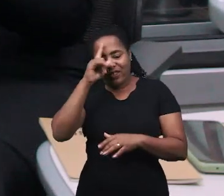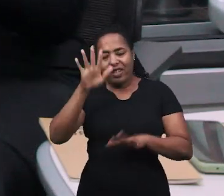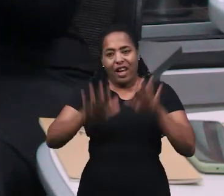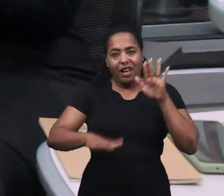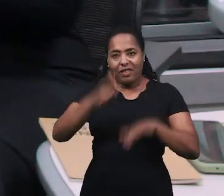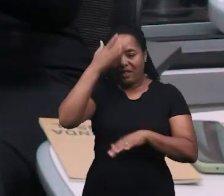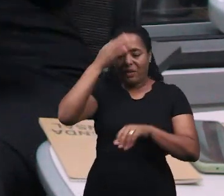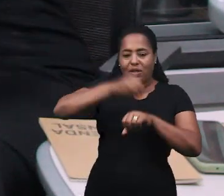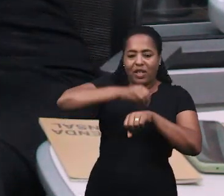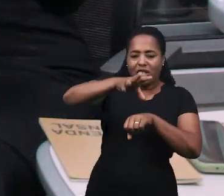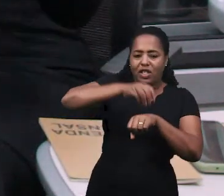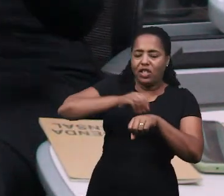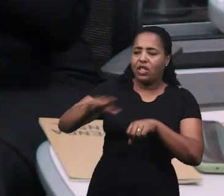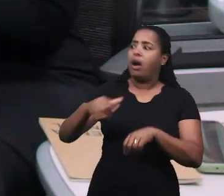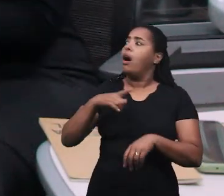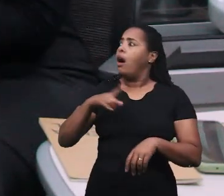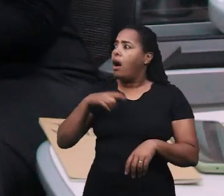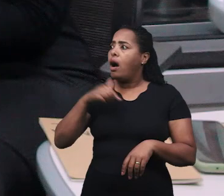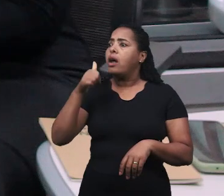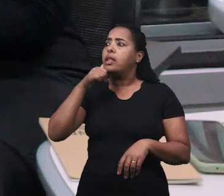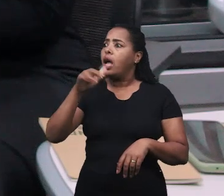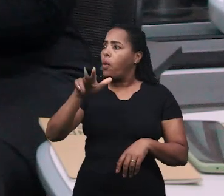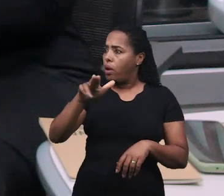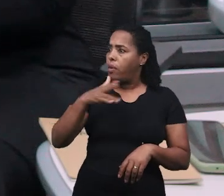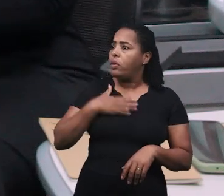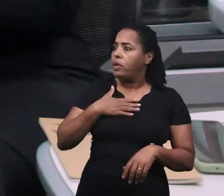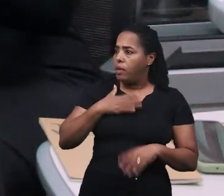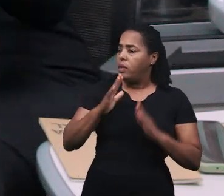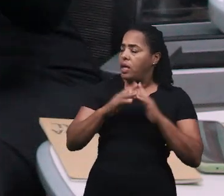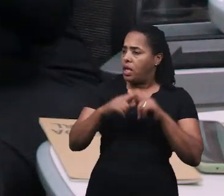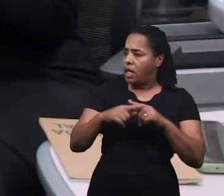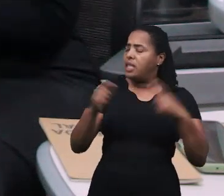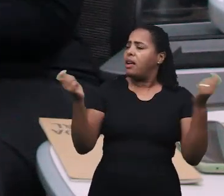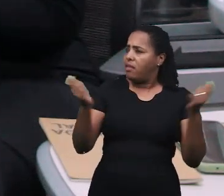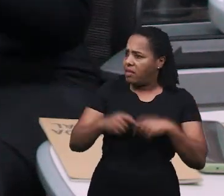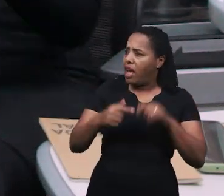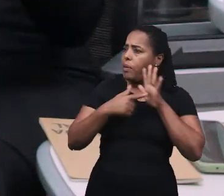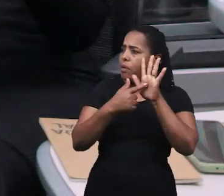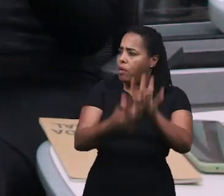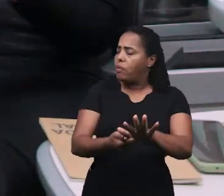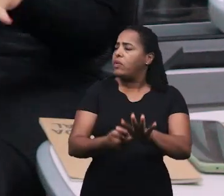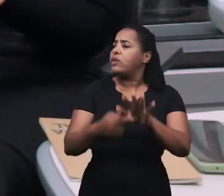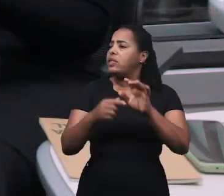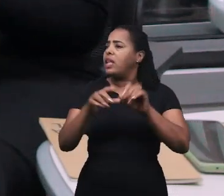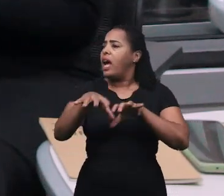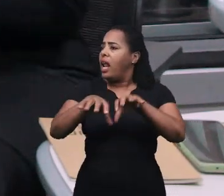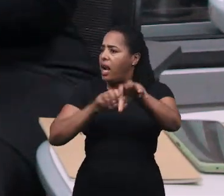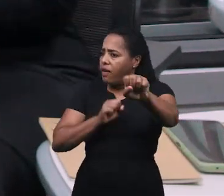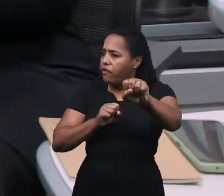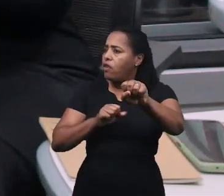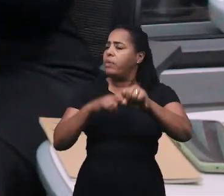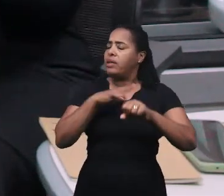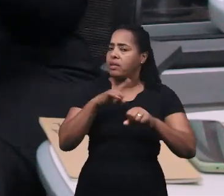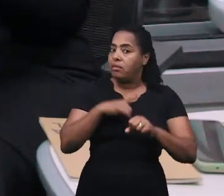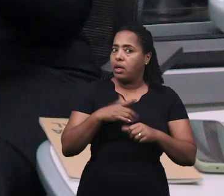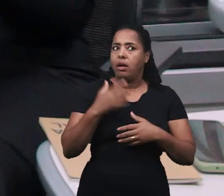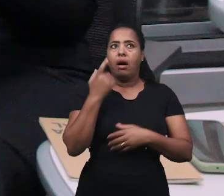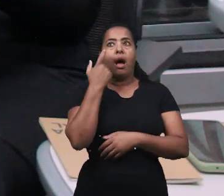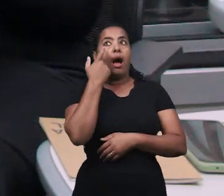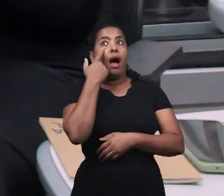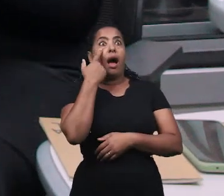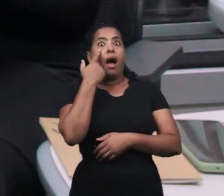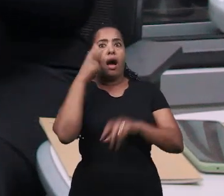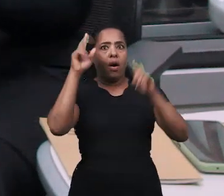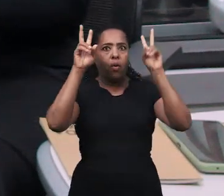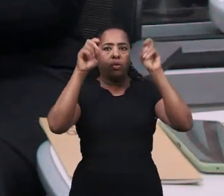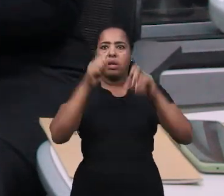essa pessoa às vezes mesmo indica, tem um irmão lá na minha igreja que pode falar sobre isso, a especialidade é essa, e aí eu vejo, olha, um tema